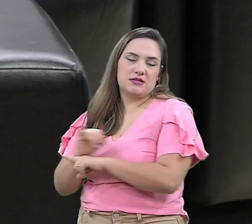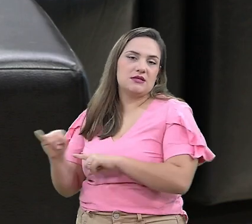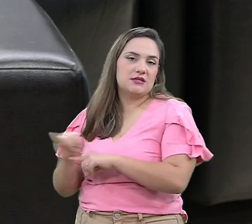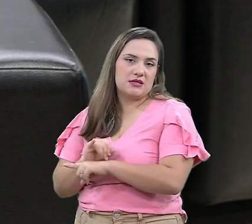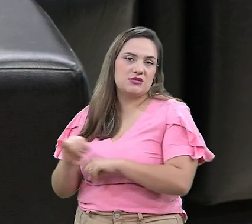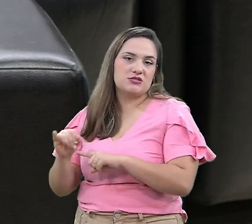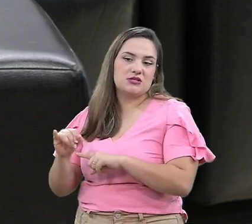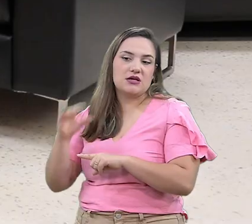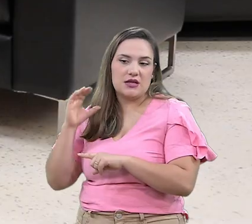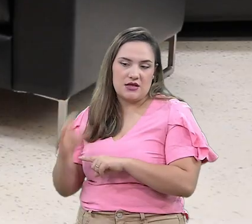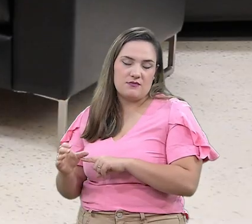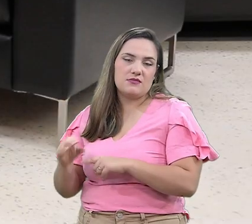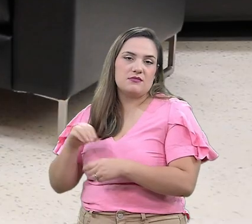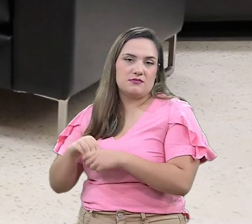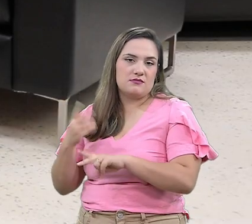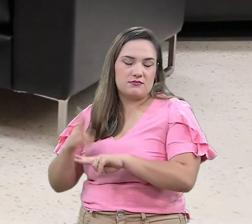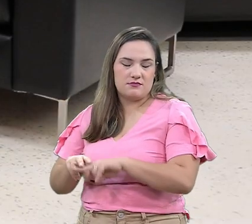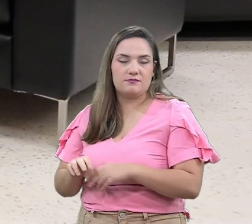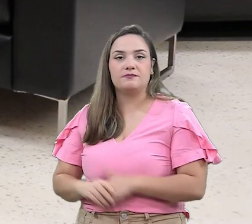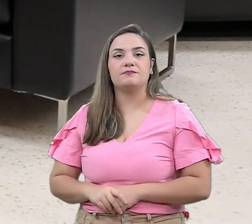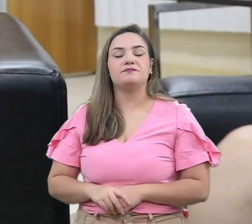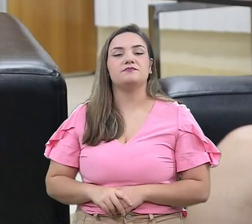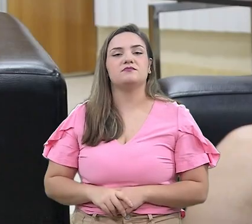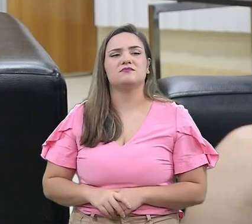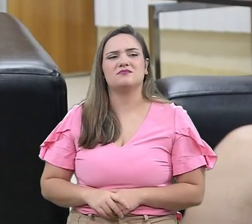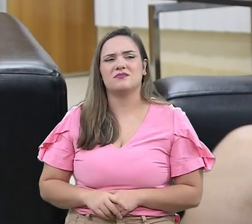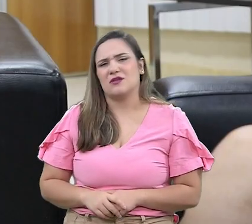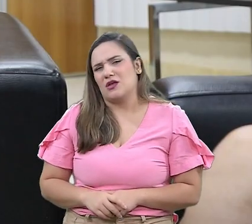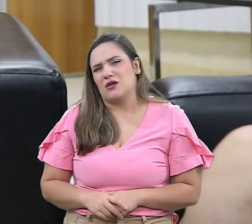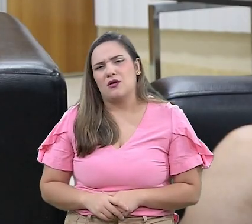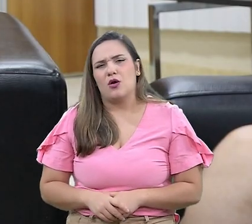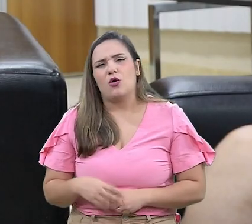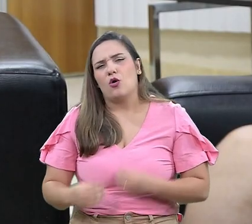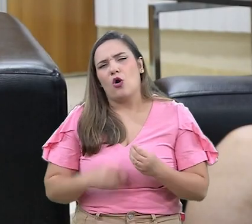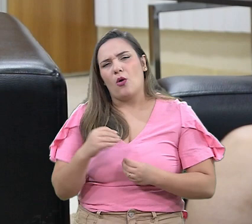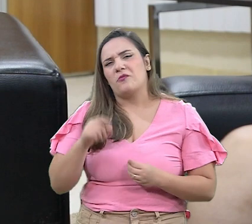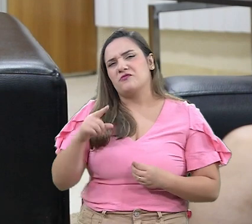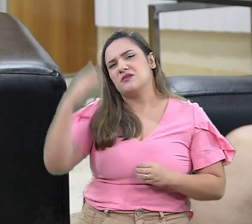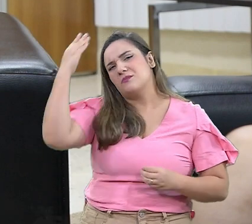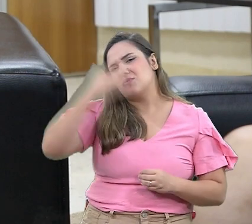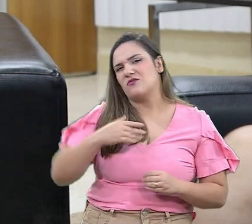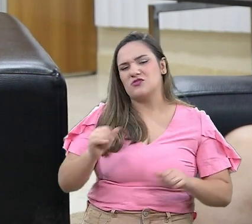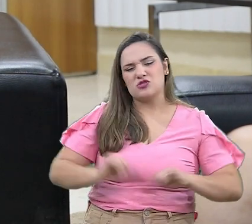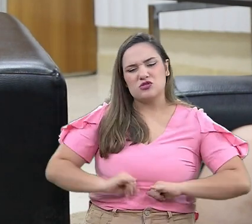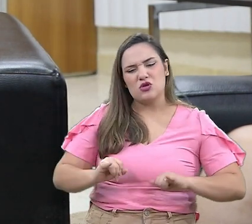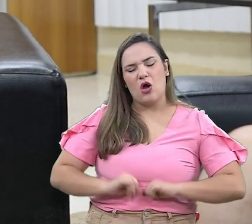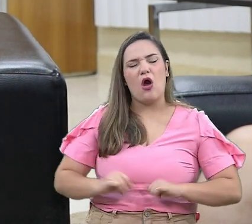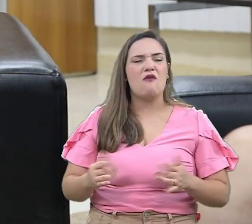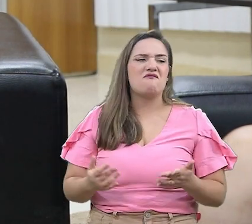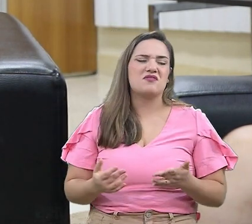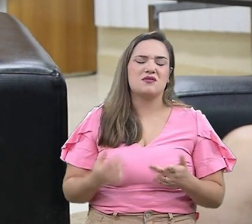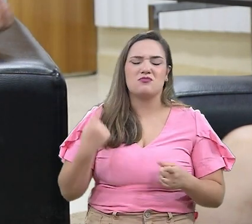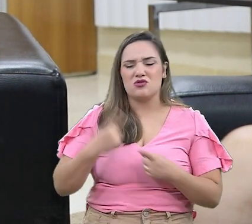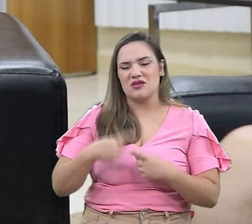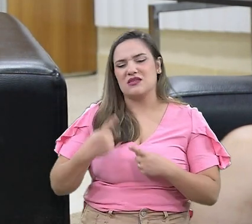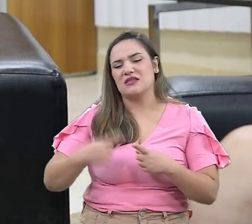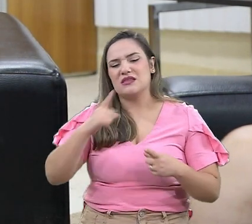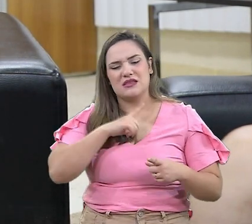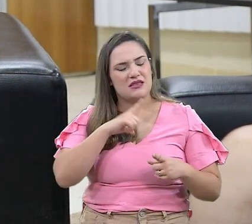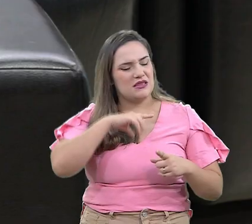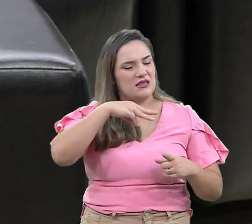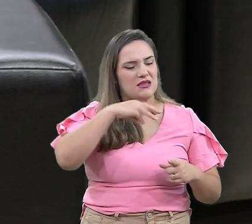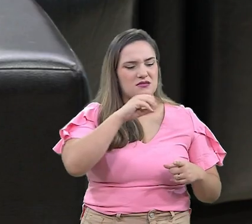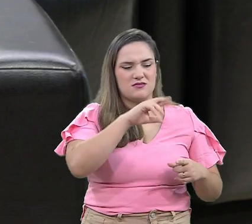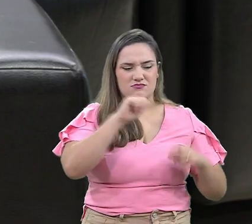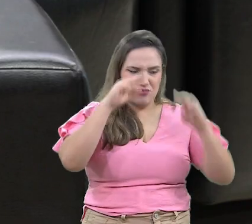punição na via penal. E diante disso, o que fazer para provar, né, que a pessoa está sofrendo assédio moral, assédio